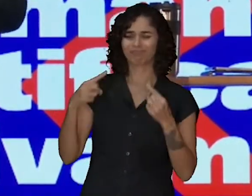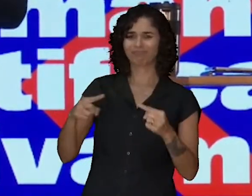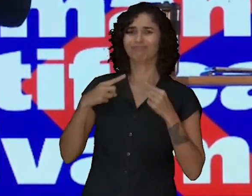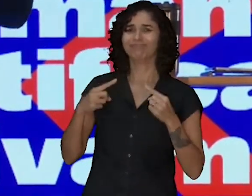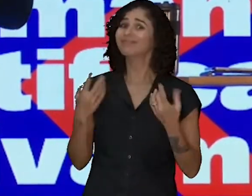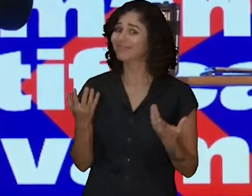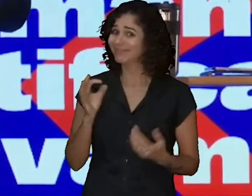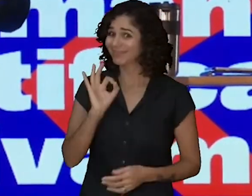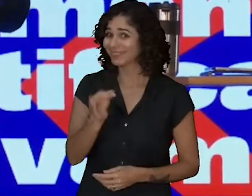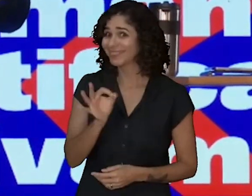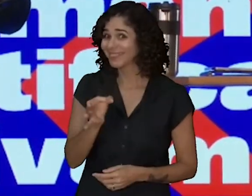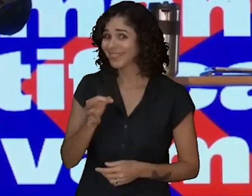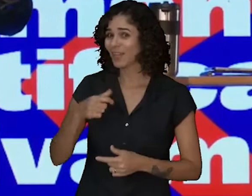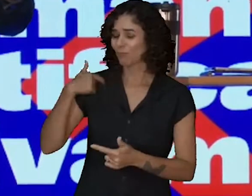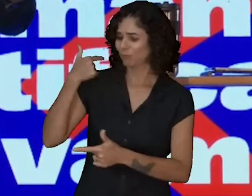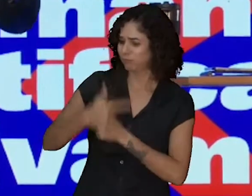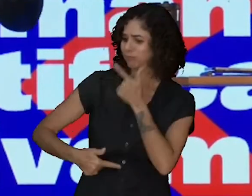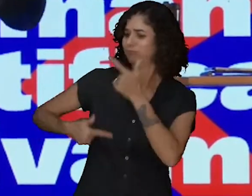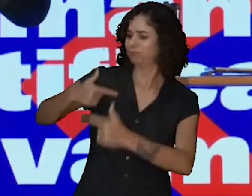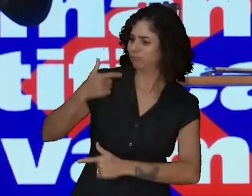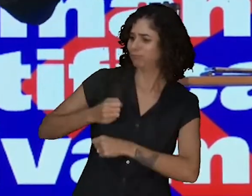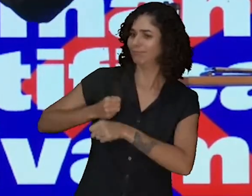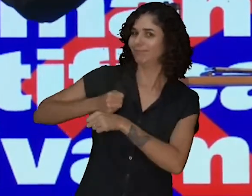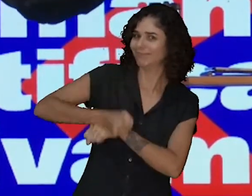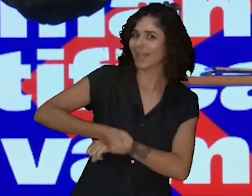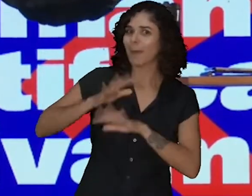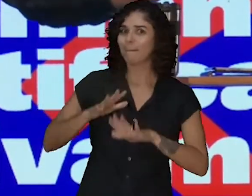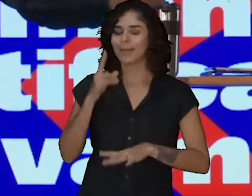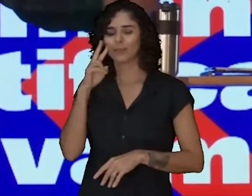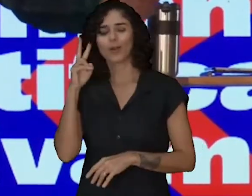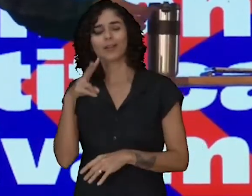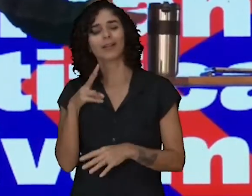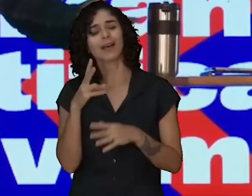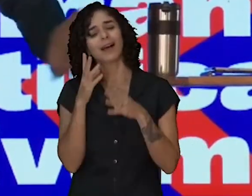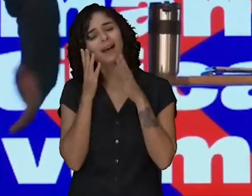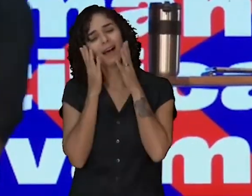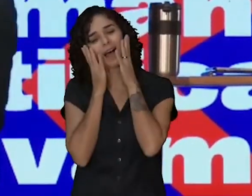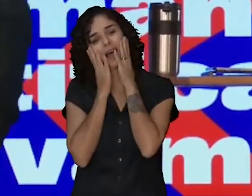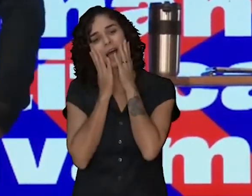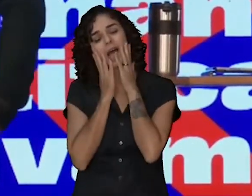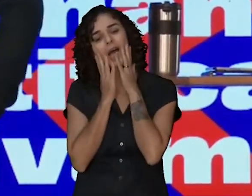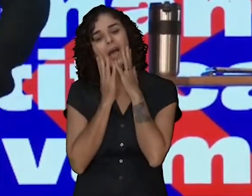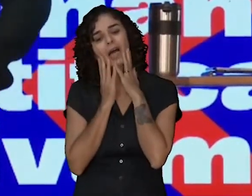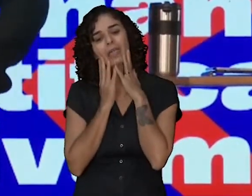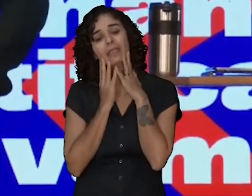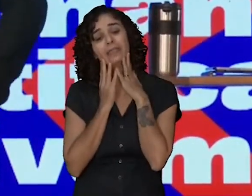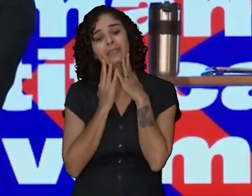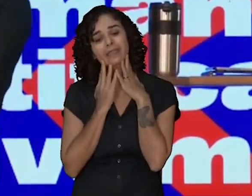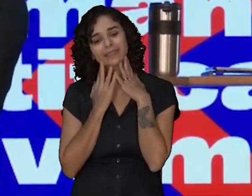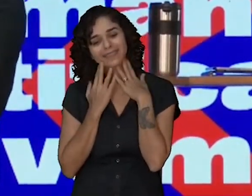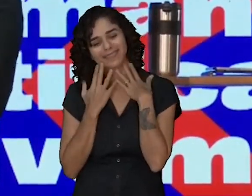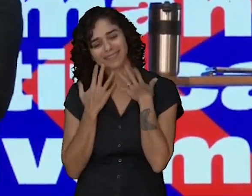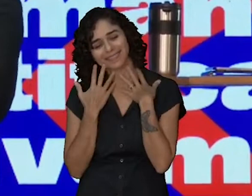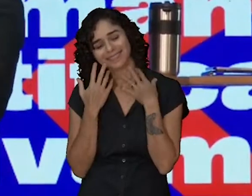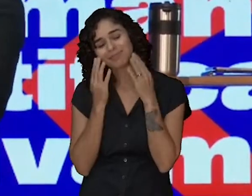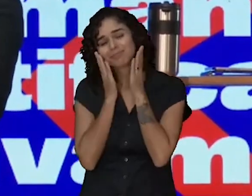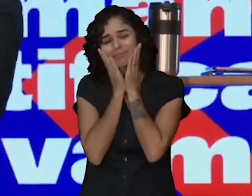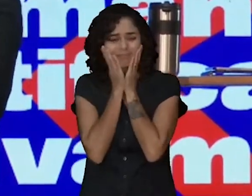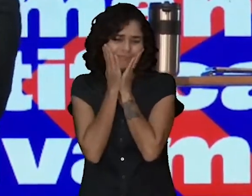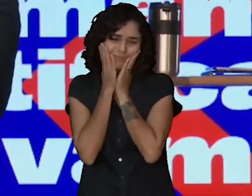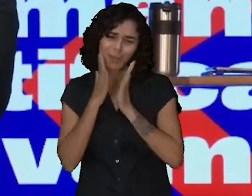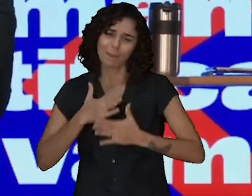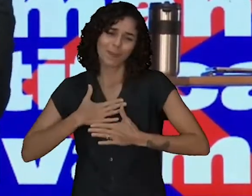Dá um maior trabalho e a gente olha e se derrete apaixonadamente. Deus olha para